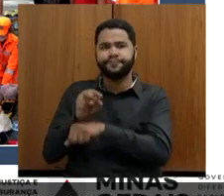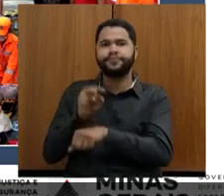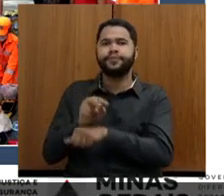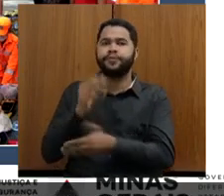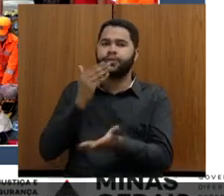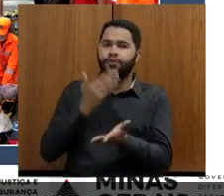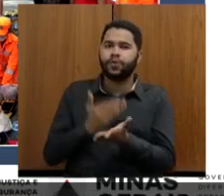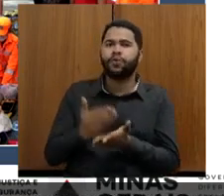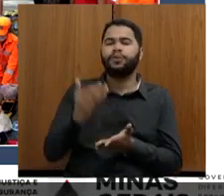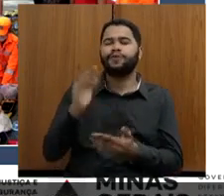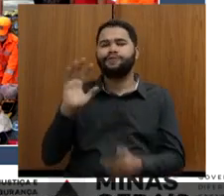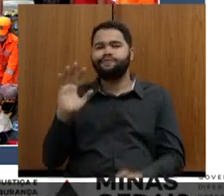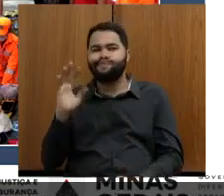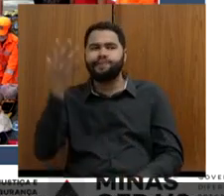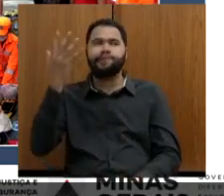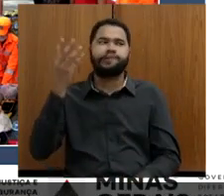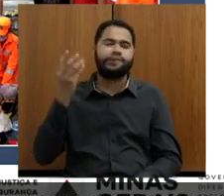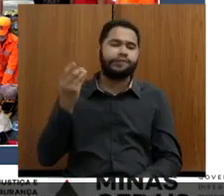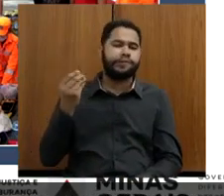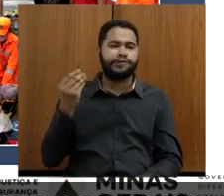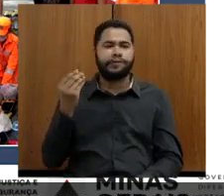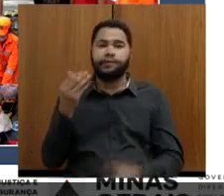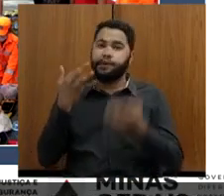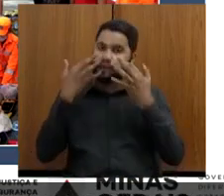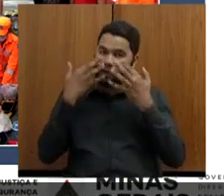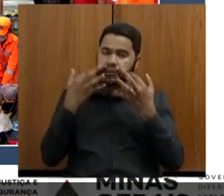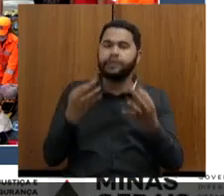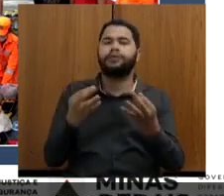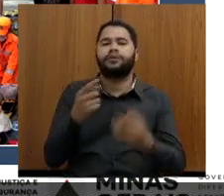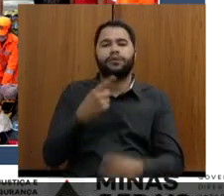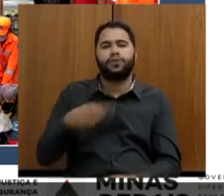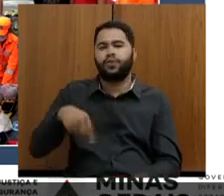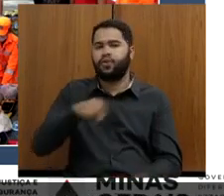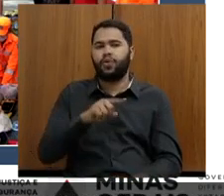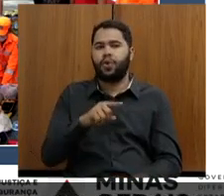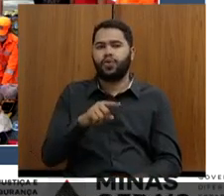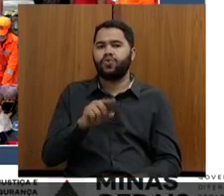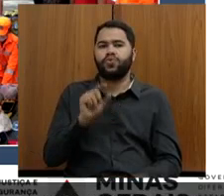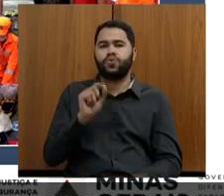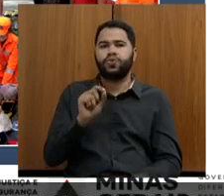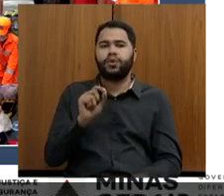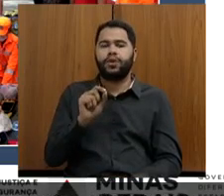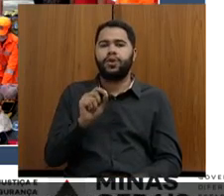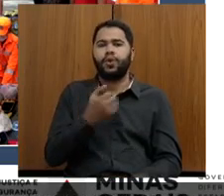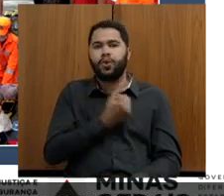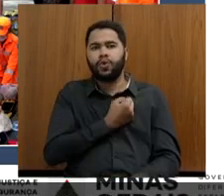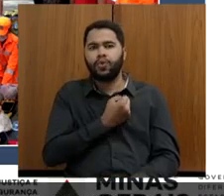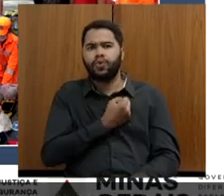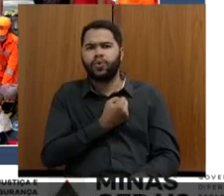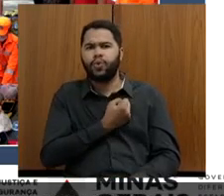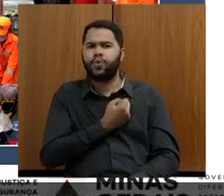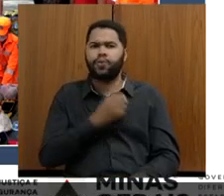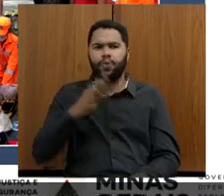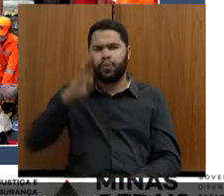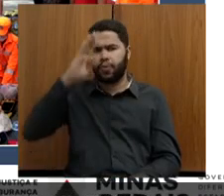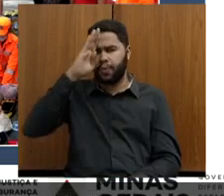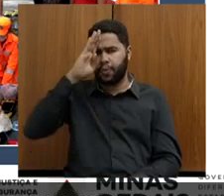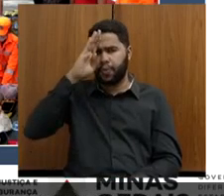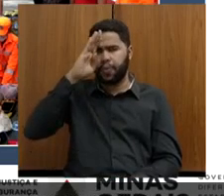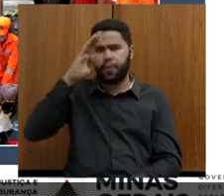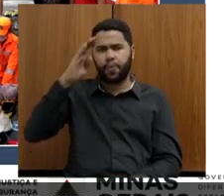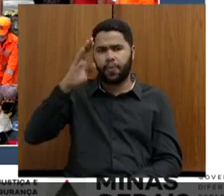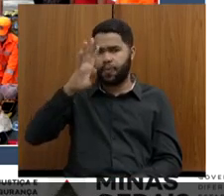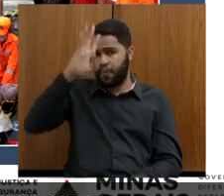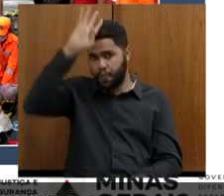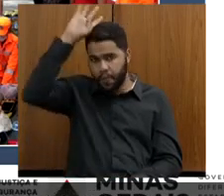entrou em uma situação de atenção Então nós não ultrapassamos o número de Bombeiros Militar e